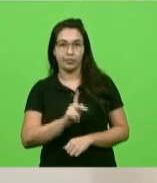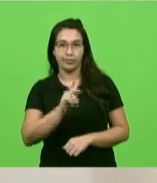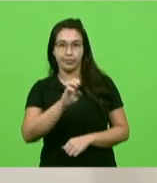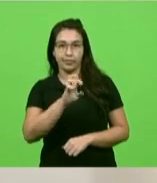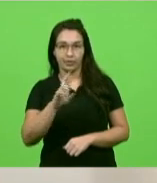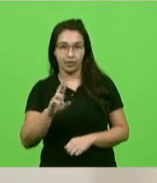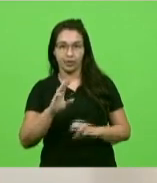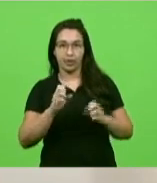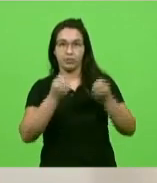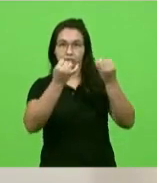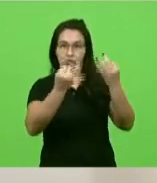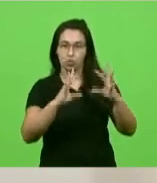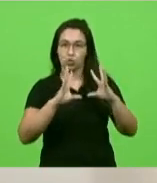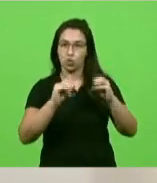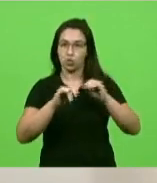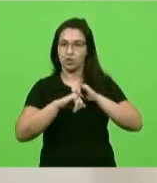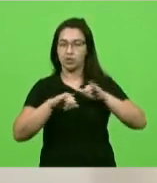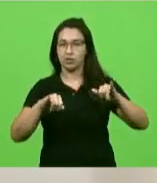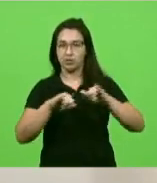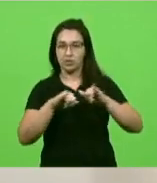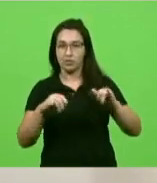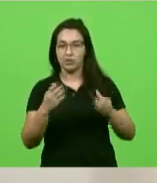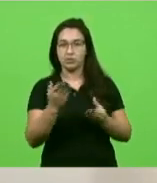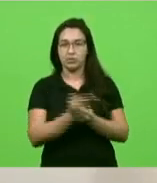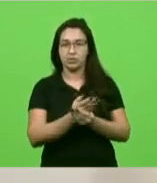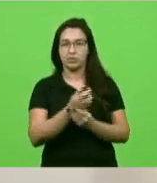as informações sobre o processo